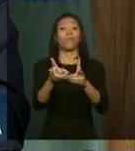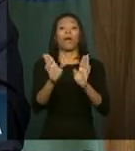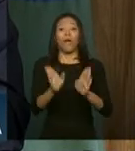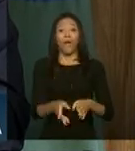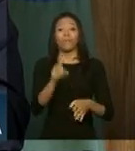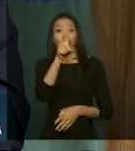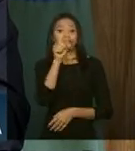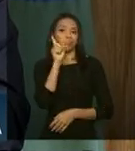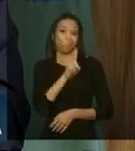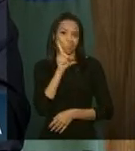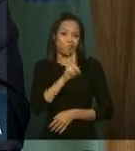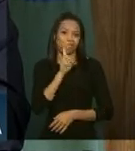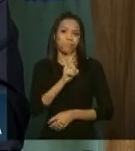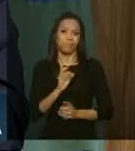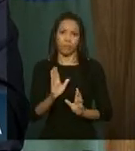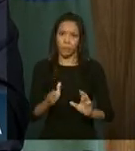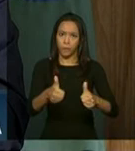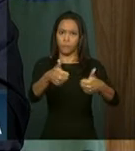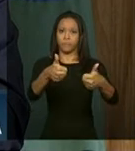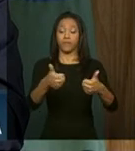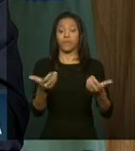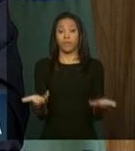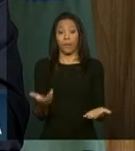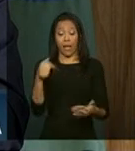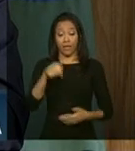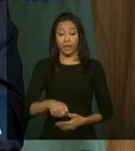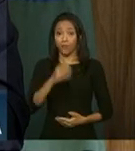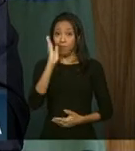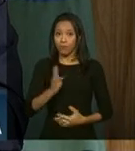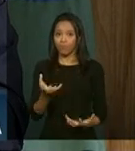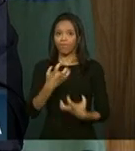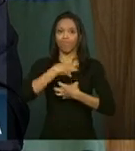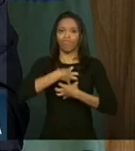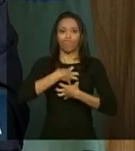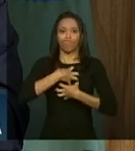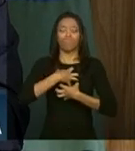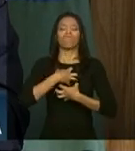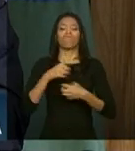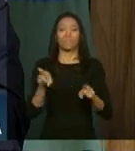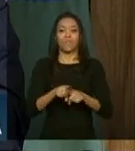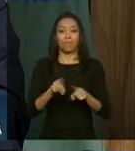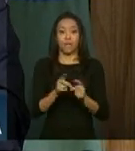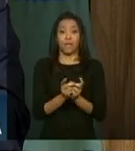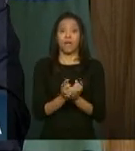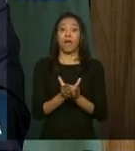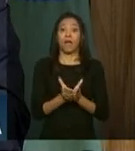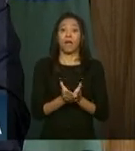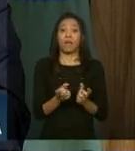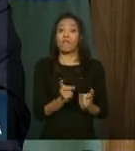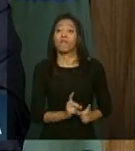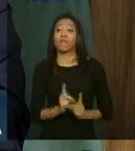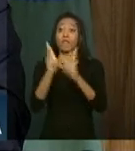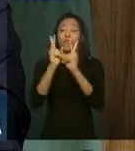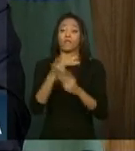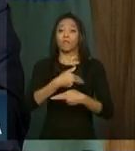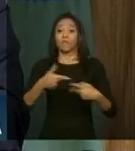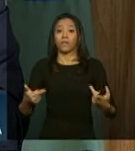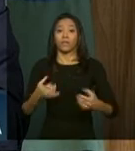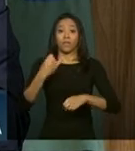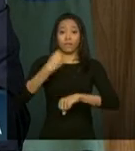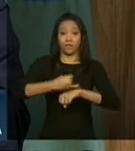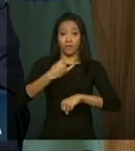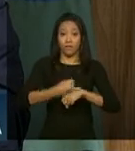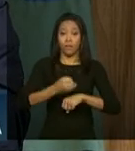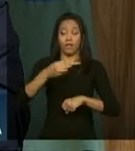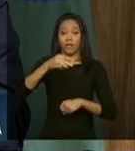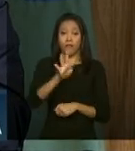americana. Isso impacta o Brasil, impacta nossas exportações, porque as commodities caíram fortemente, minério de ferro 38%,